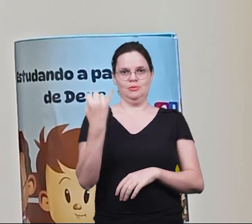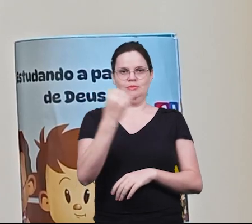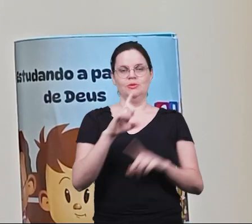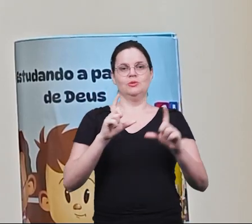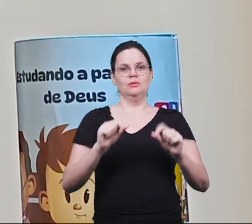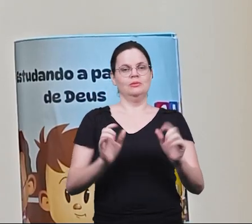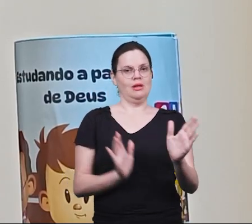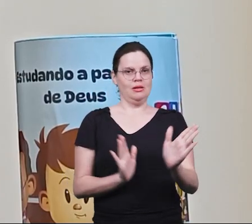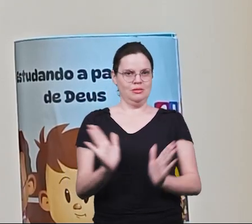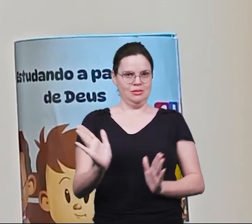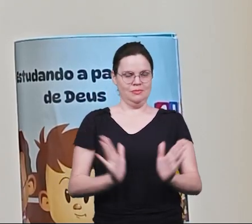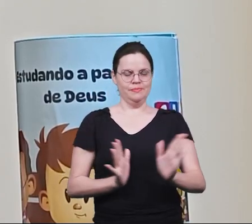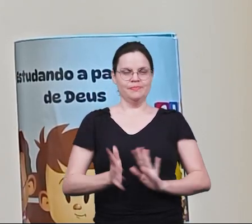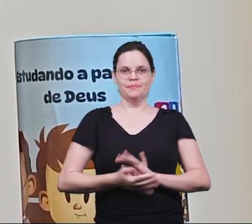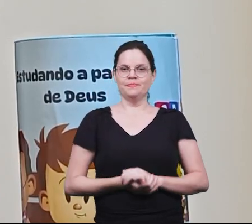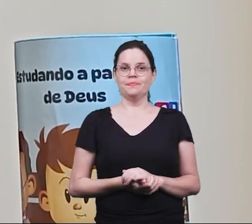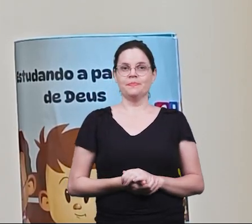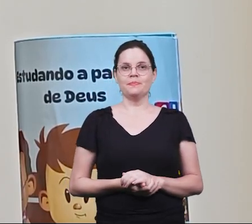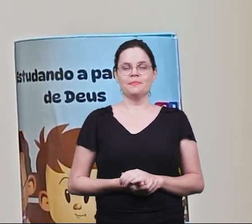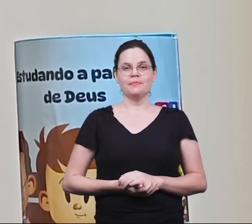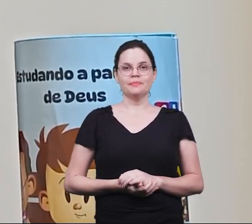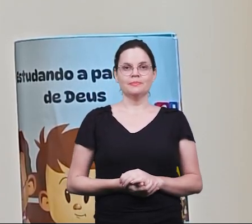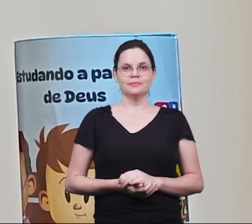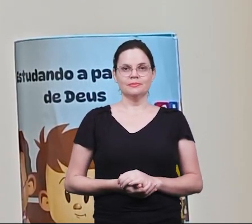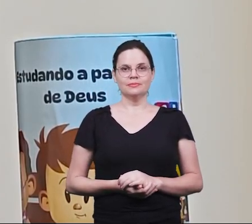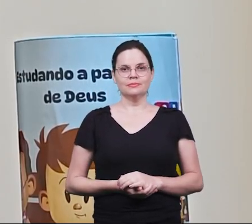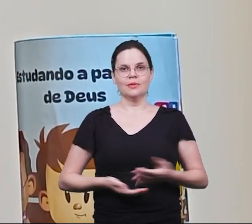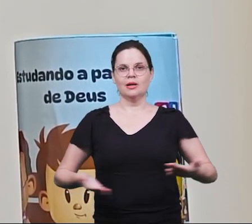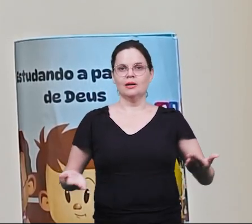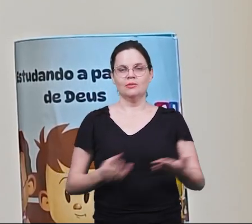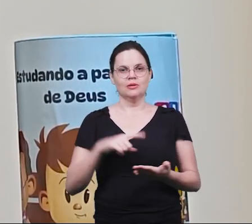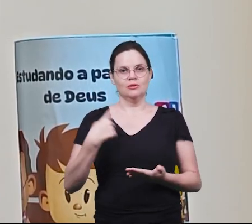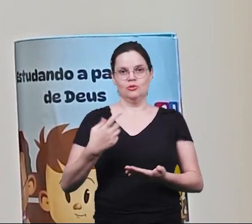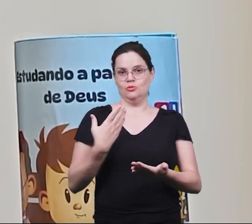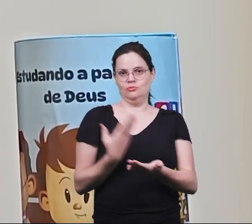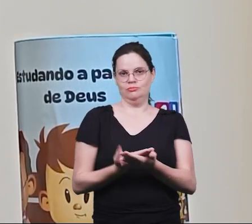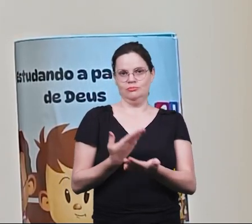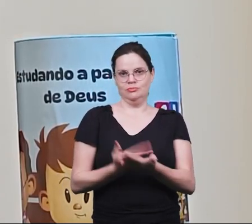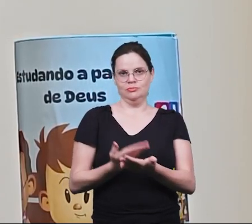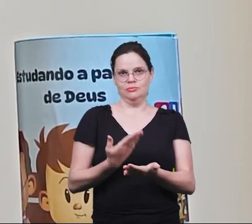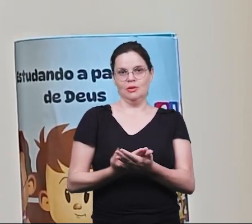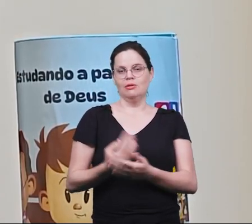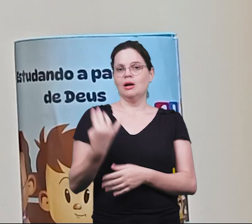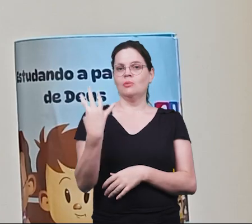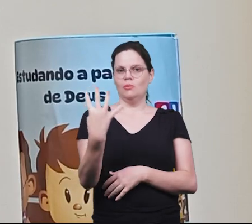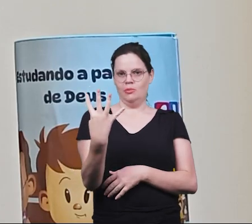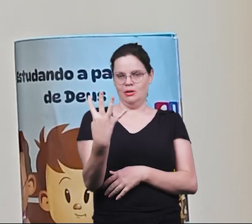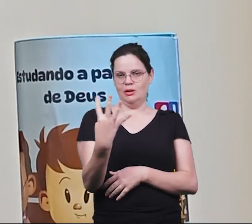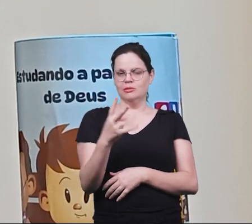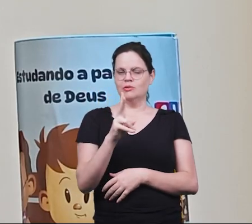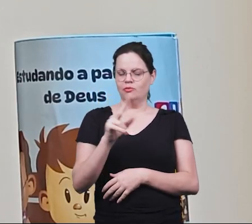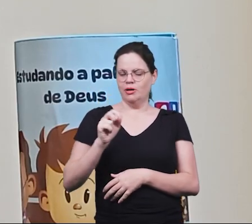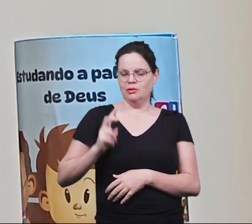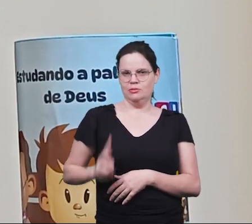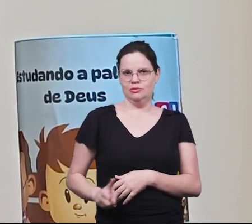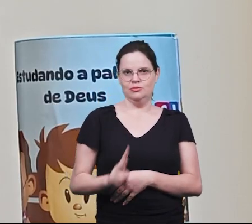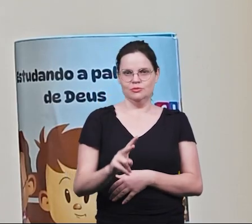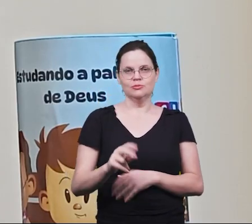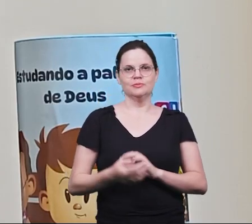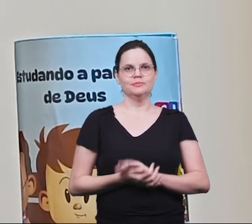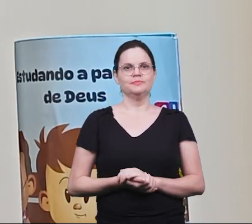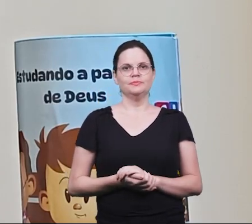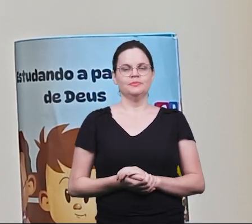assunto importante que é a acessibilidade. E hoje nós vamos dar continuidade à quarta aula